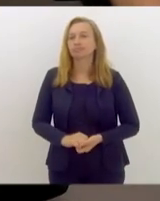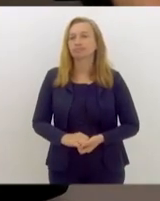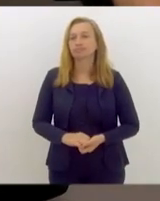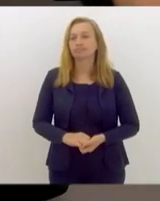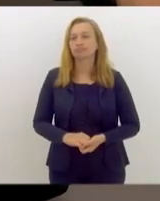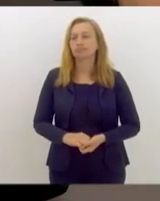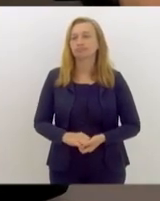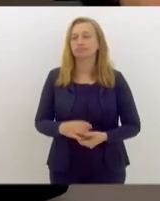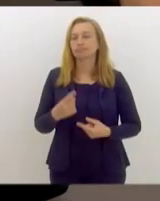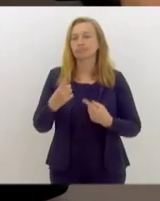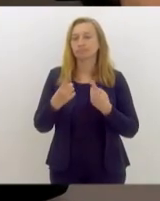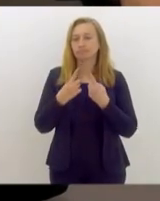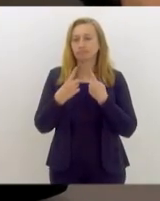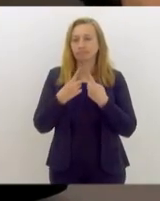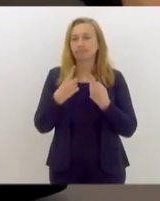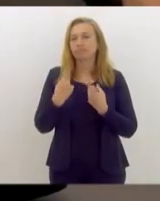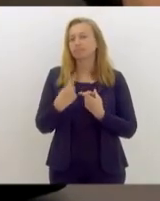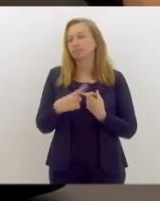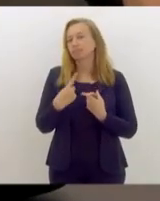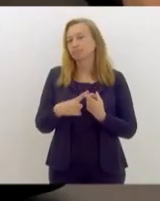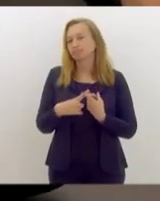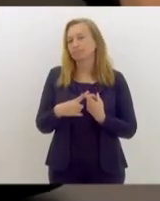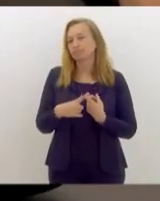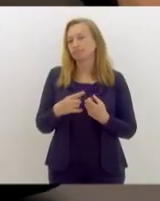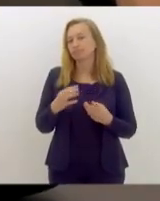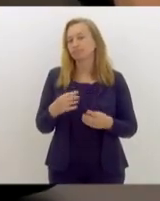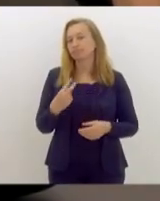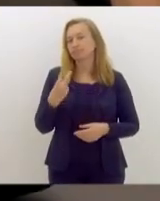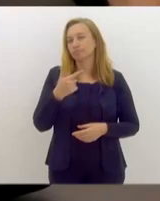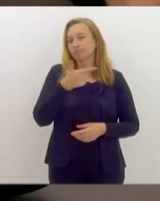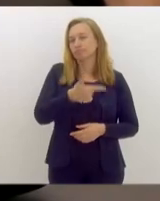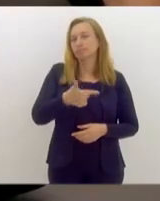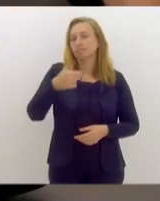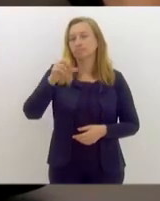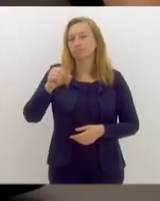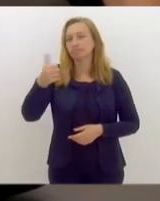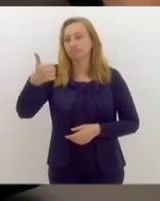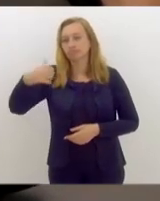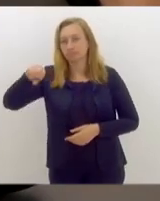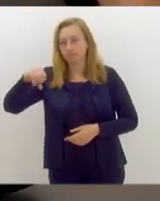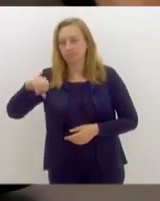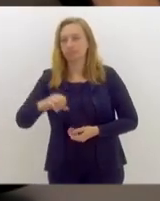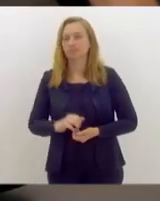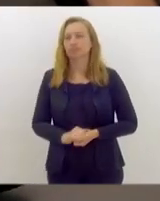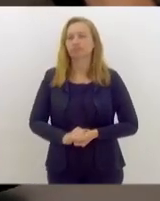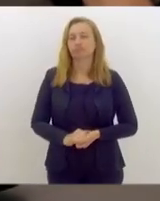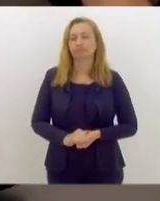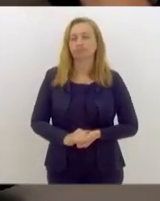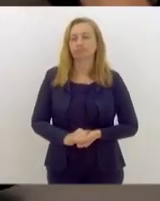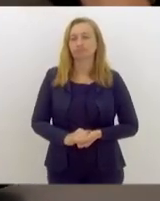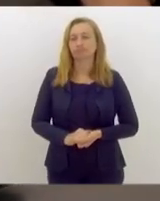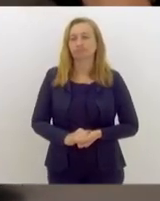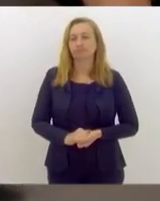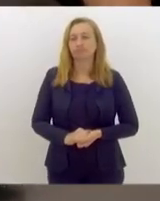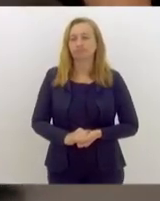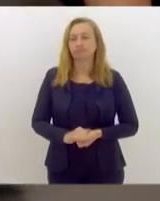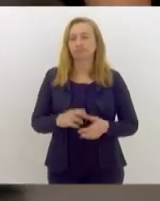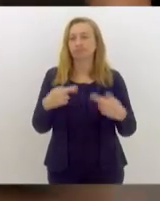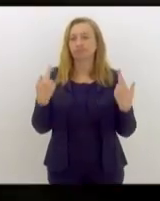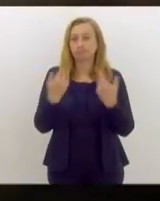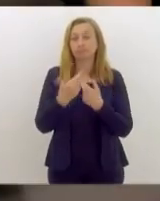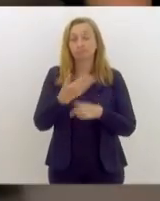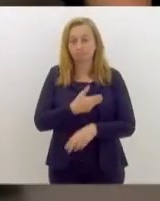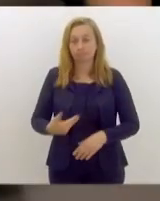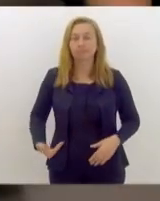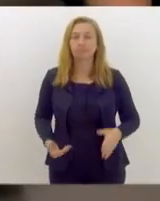o debate, mesmo porque entre 2019 e essa audiência pública